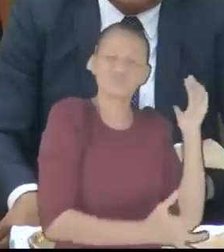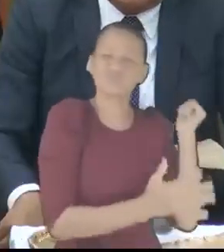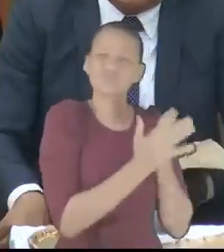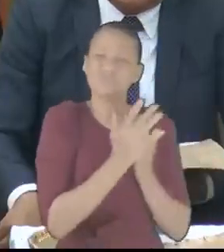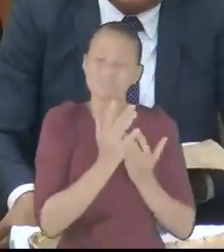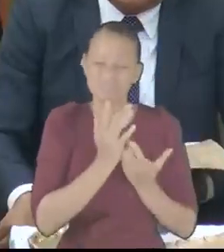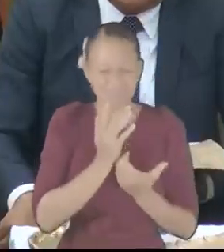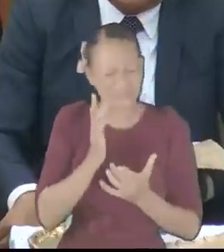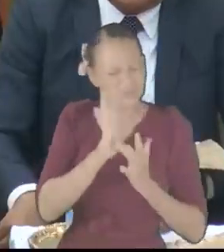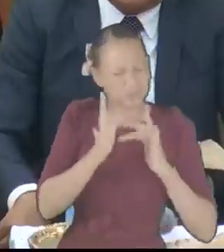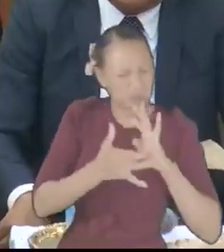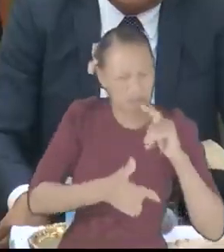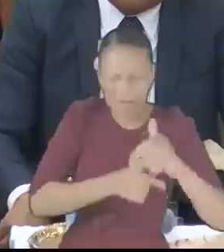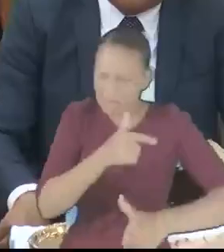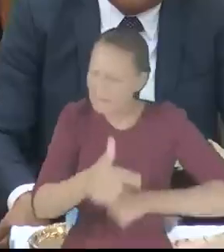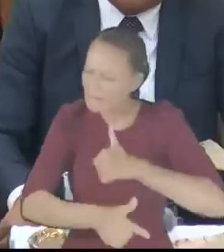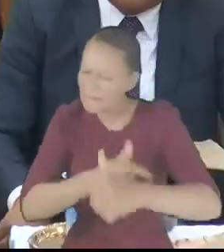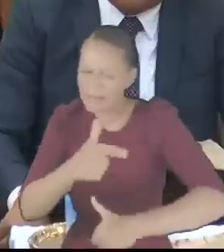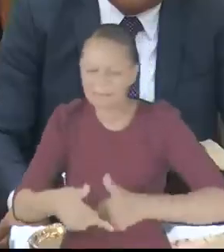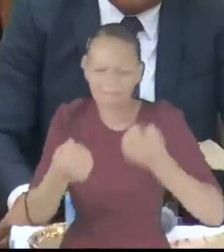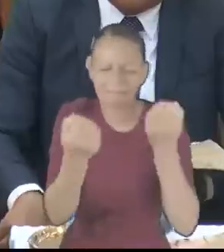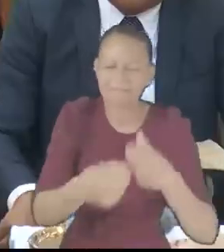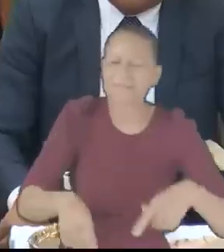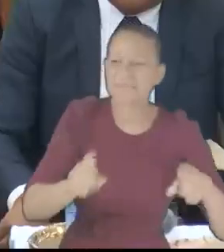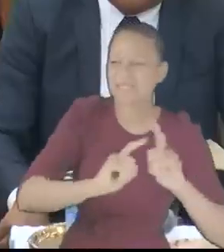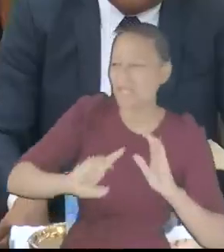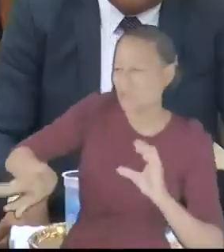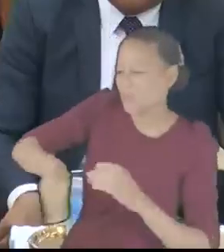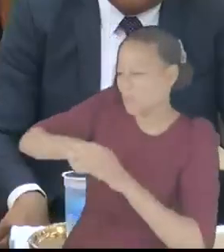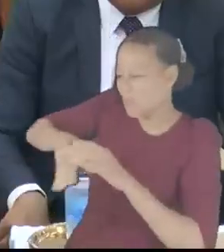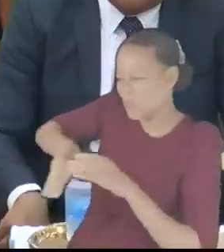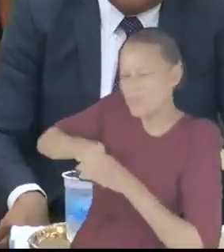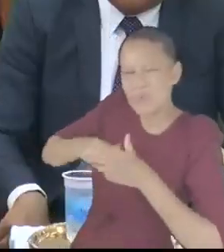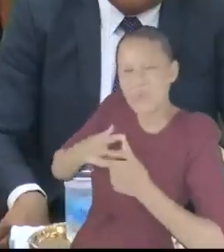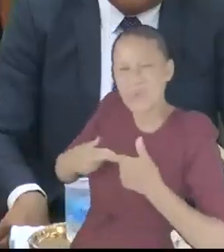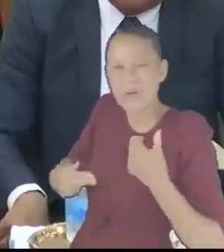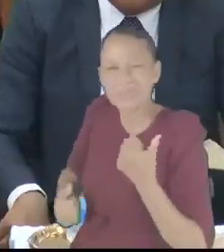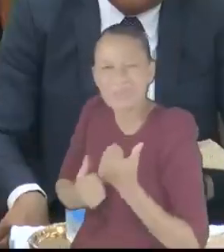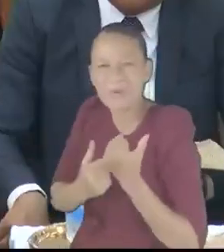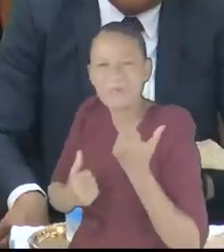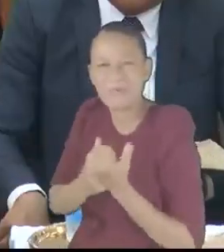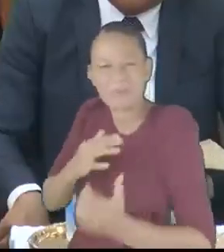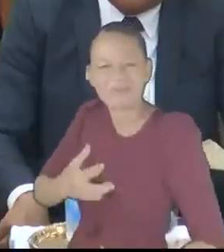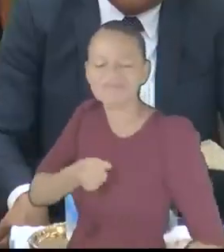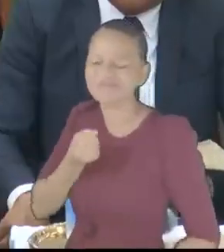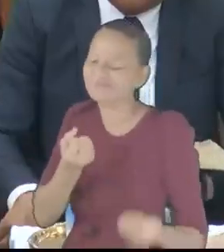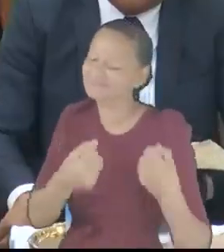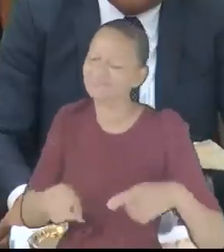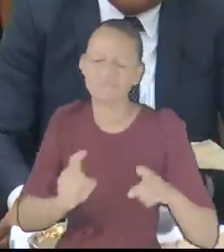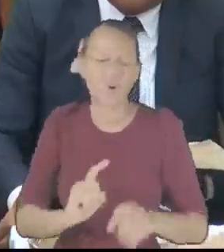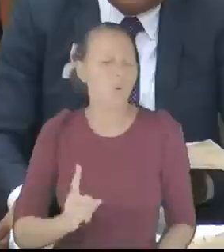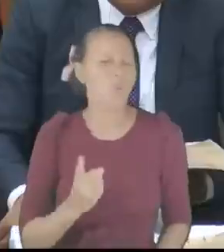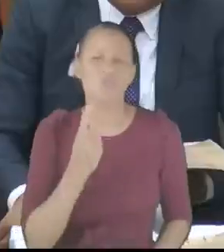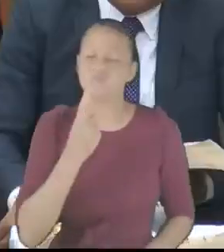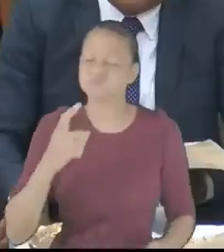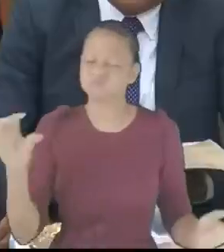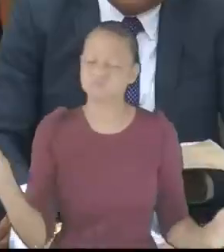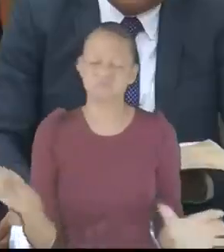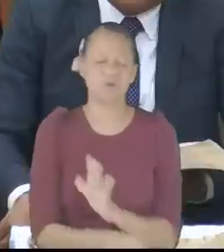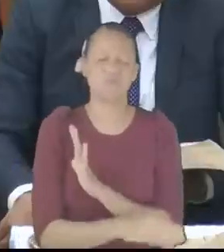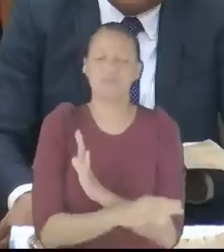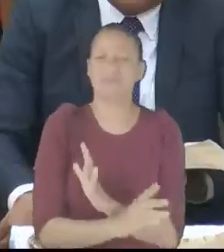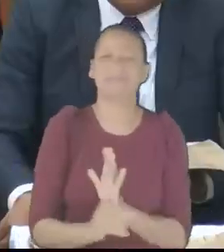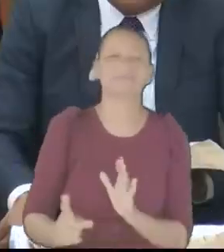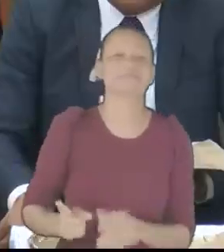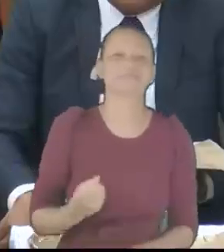um trabalho que não precisa de mais auxílio de ninguém. Jesus fez um trabalho suficiente. E a